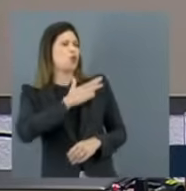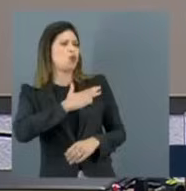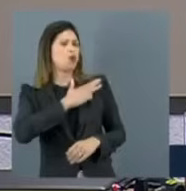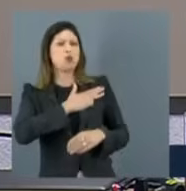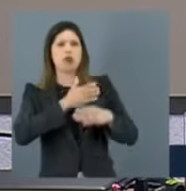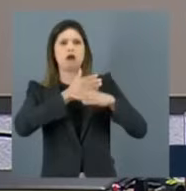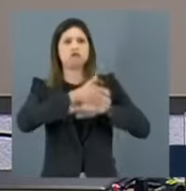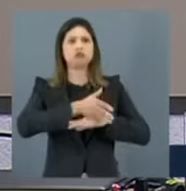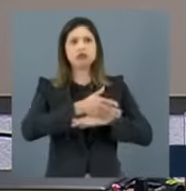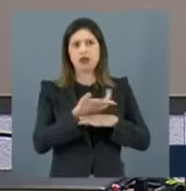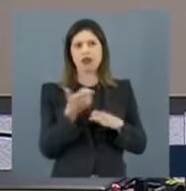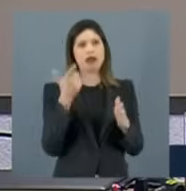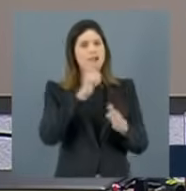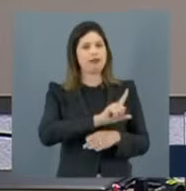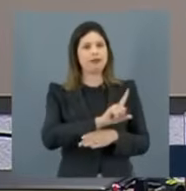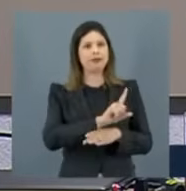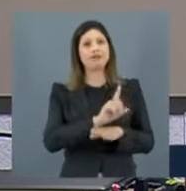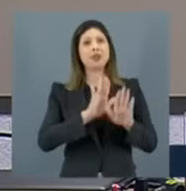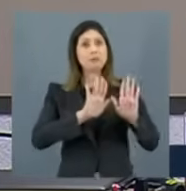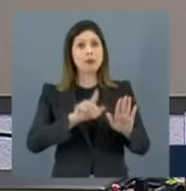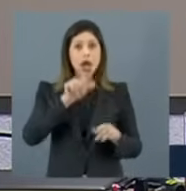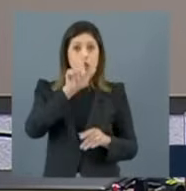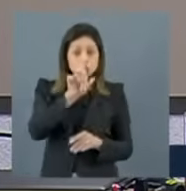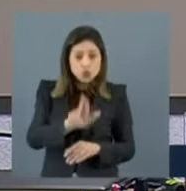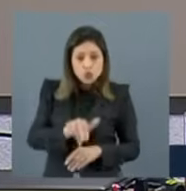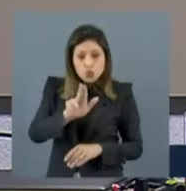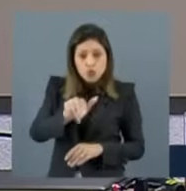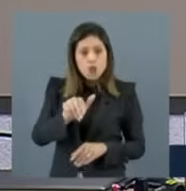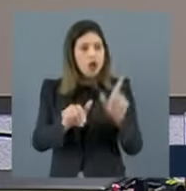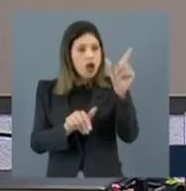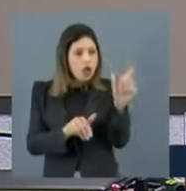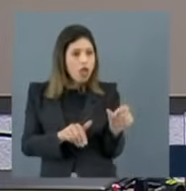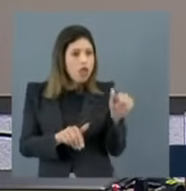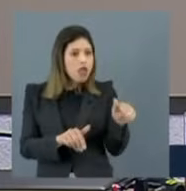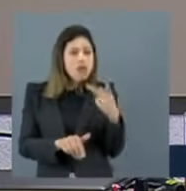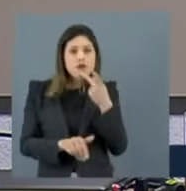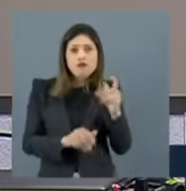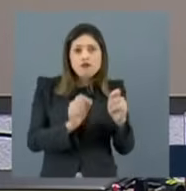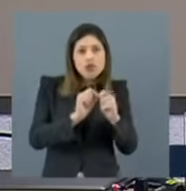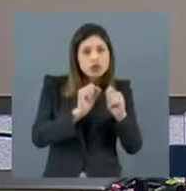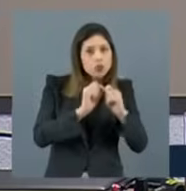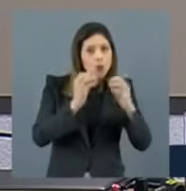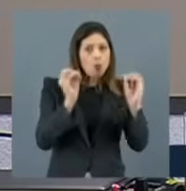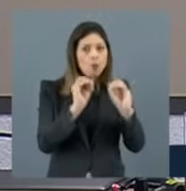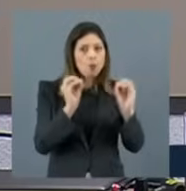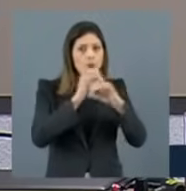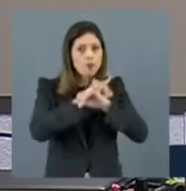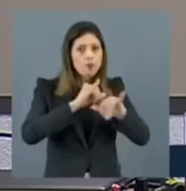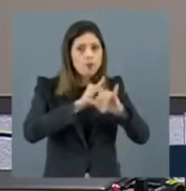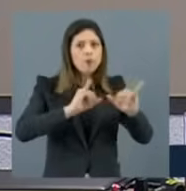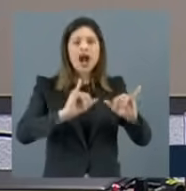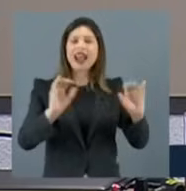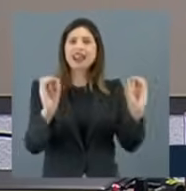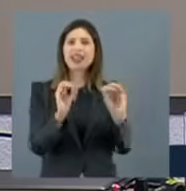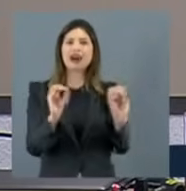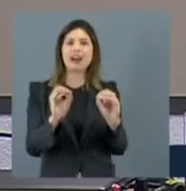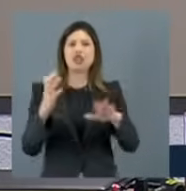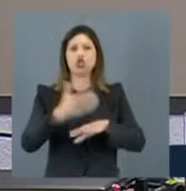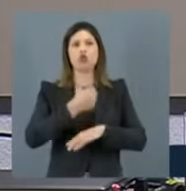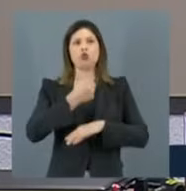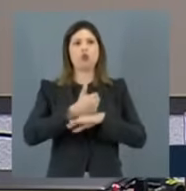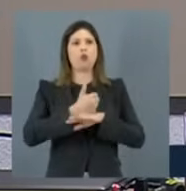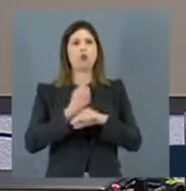Só que esse comentário não foi feito por Luciano Hang. Hang não fez nenhum comentário, seja de golpe ou seja do que for, nesse